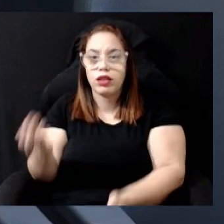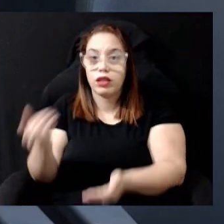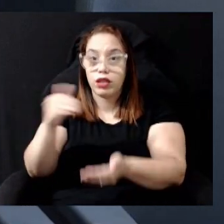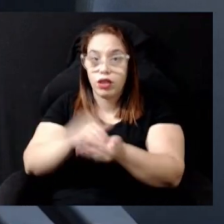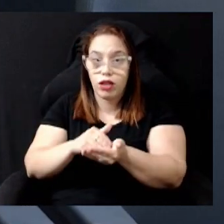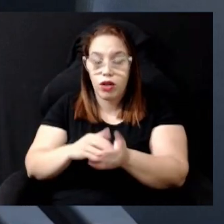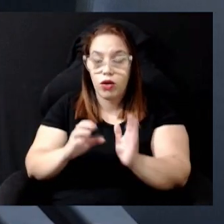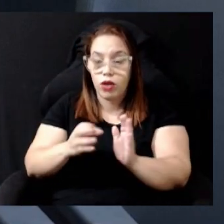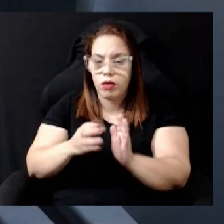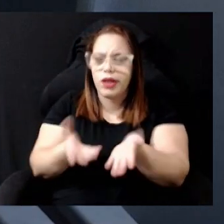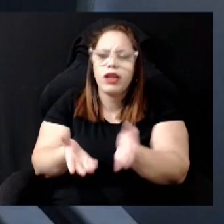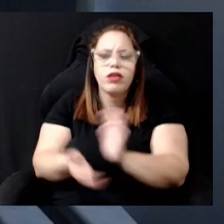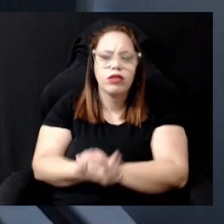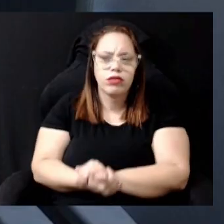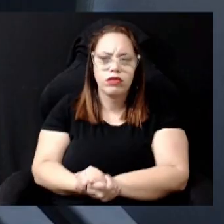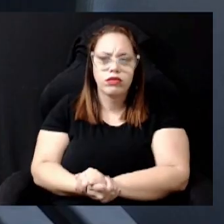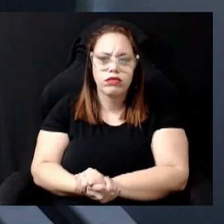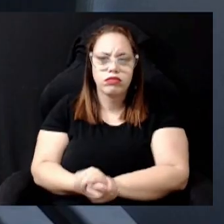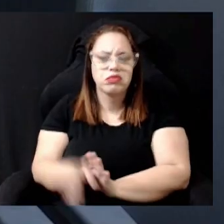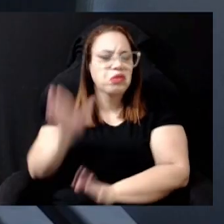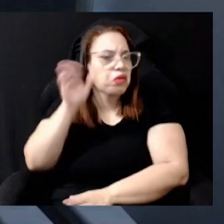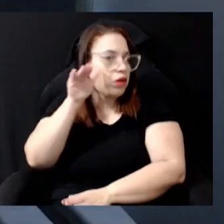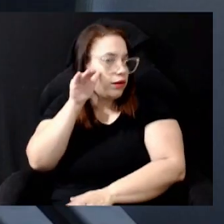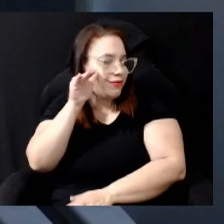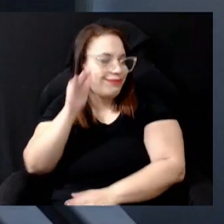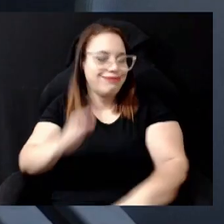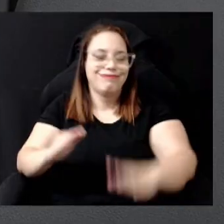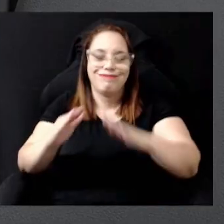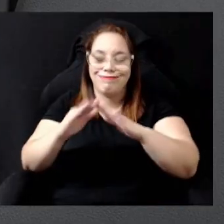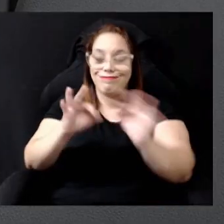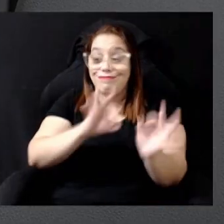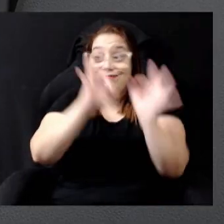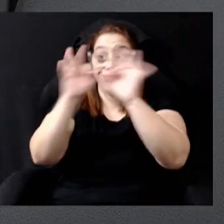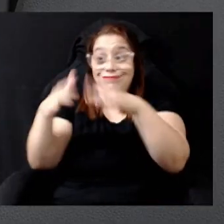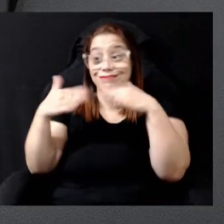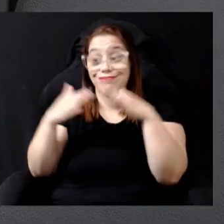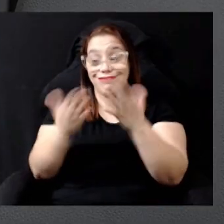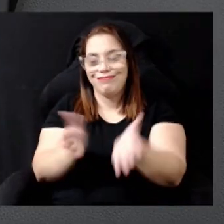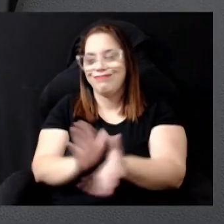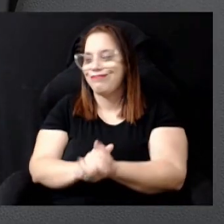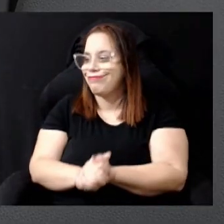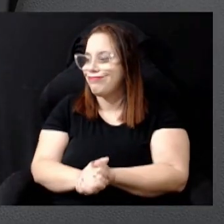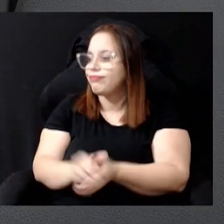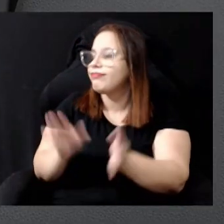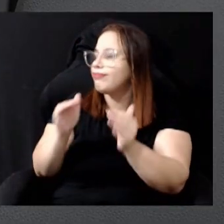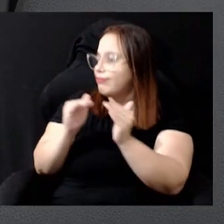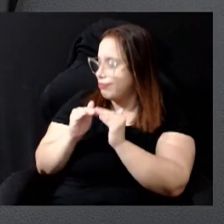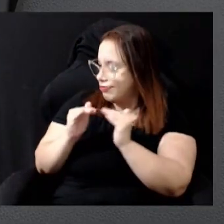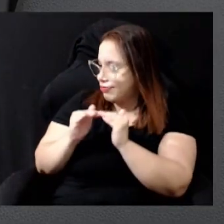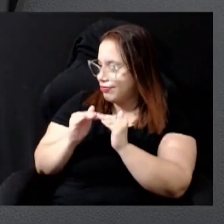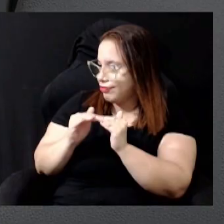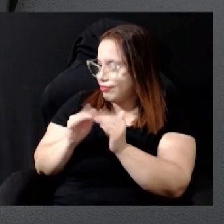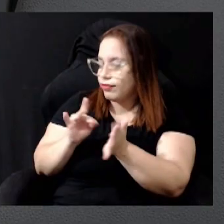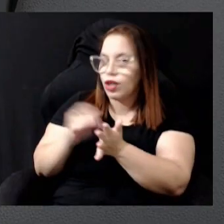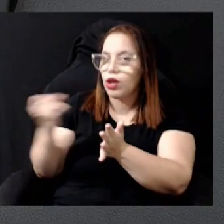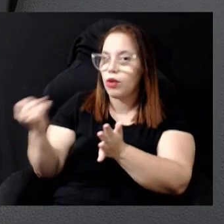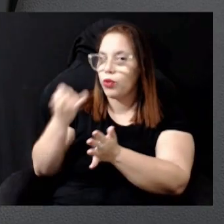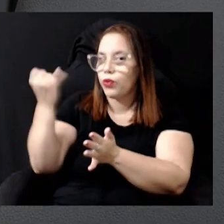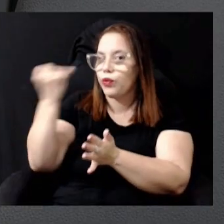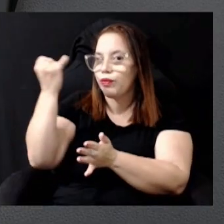Acho que até uma curiosidade para o público de casa. Com certeza, eu digo que é muito importante